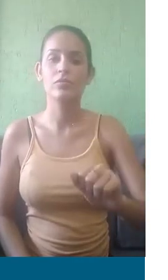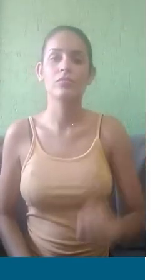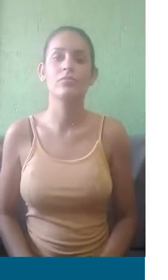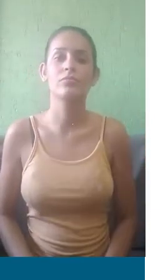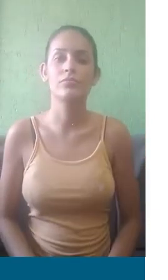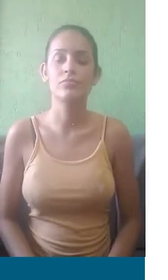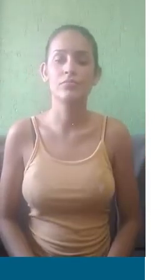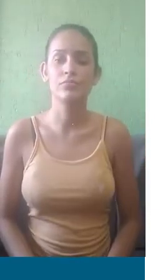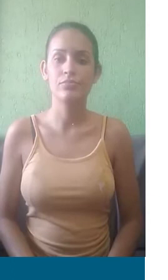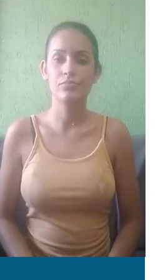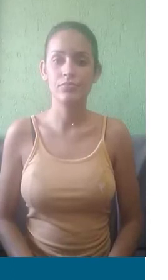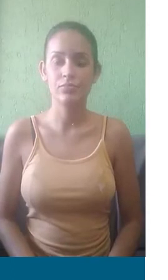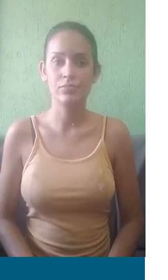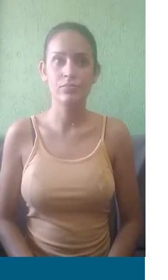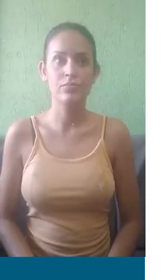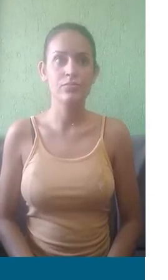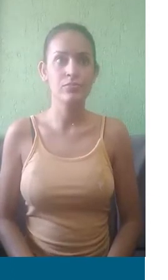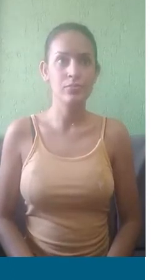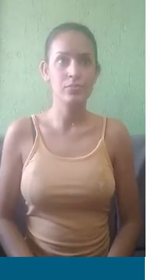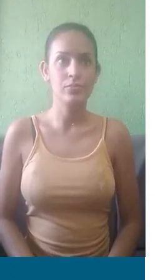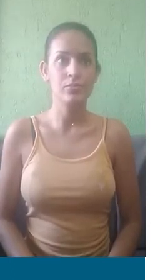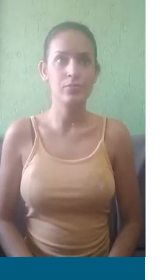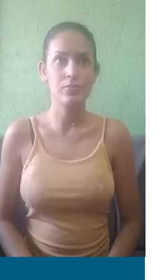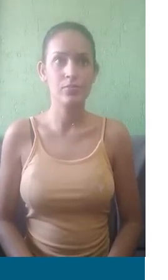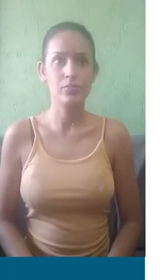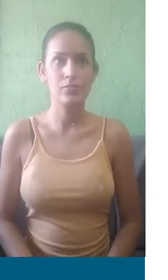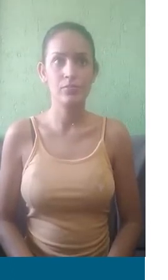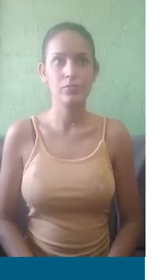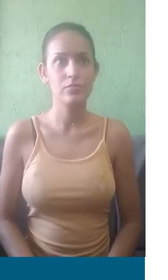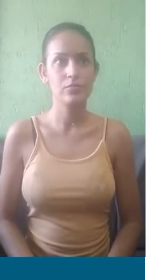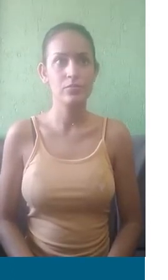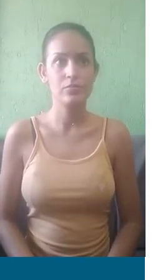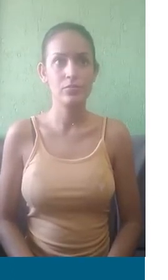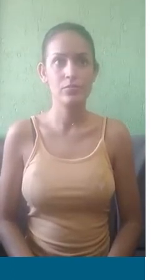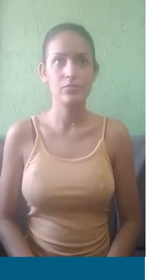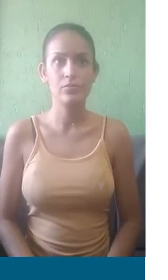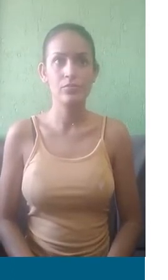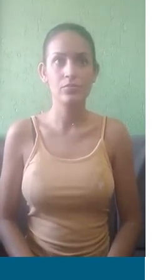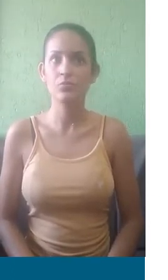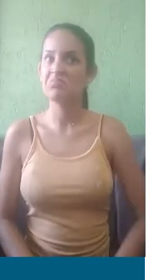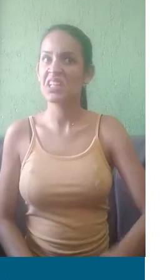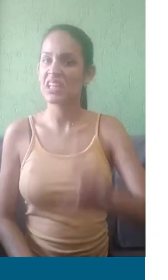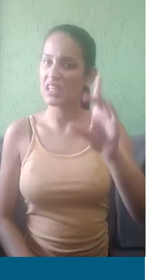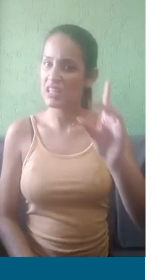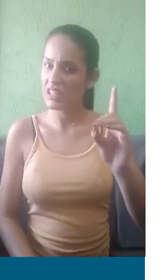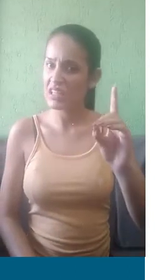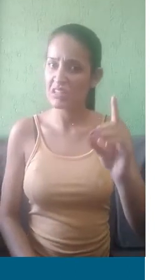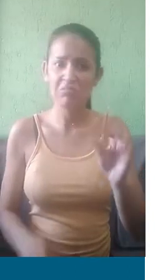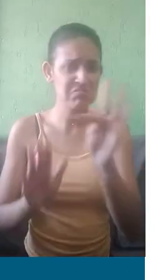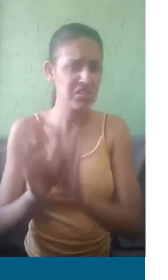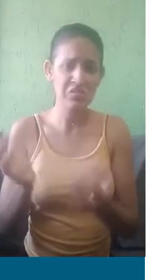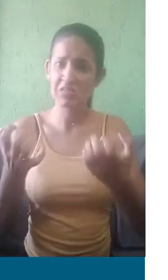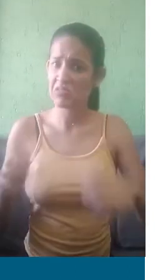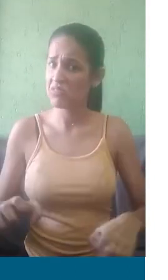poema. A letra D também é incorreta, pois o poema não tem por objetivo descrever a origem da formação do